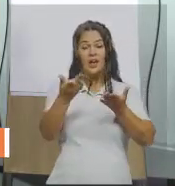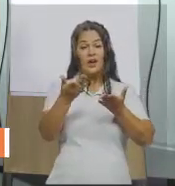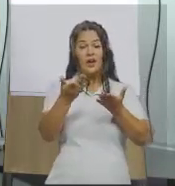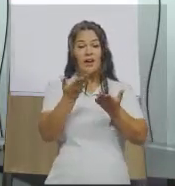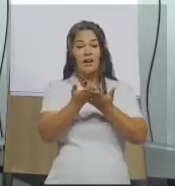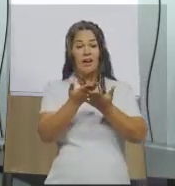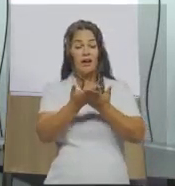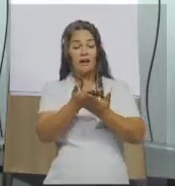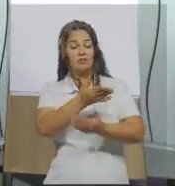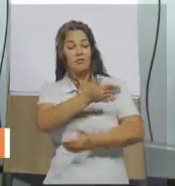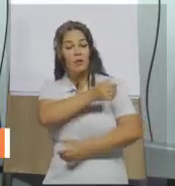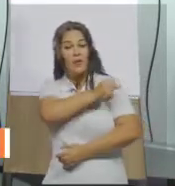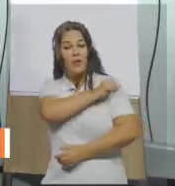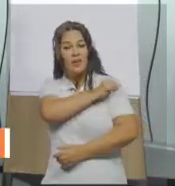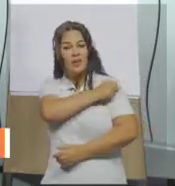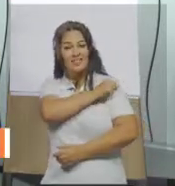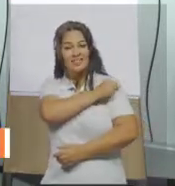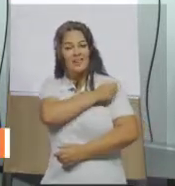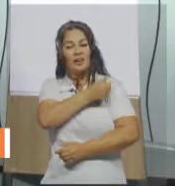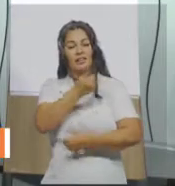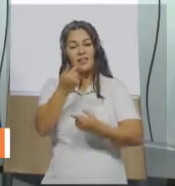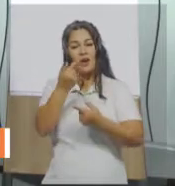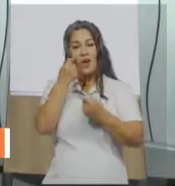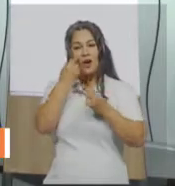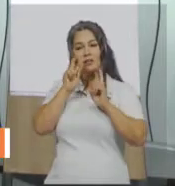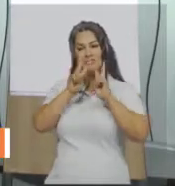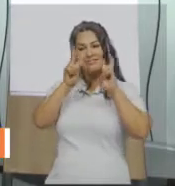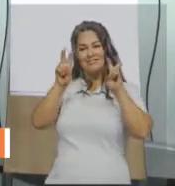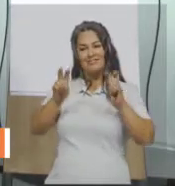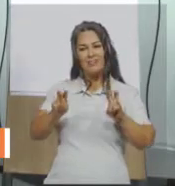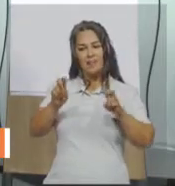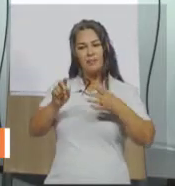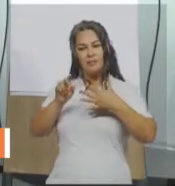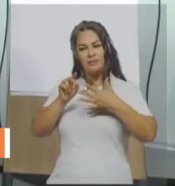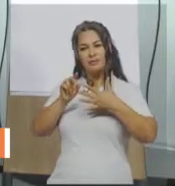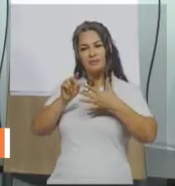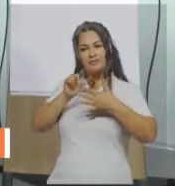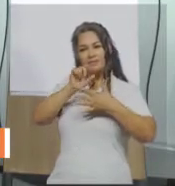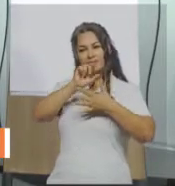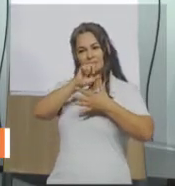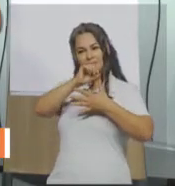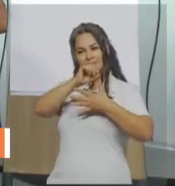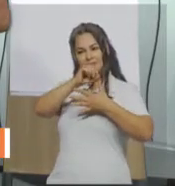ensino fundamental, sobre o sistema endócrino.